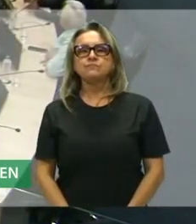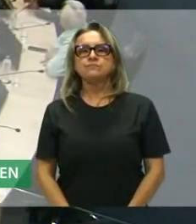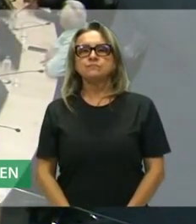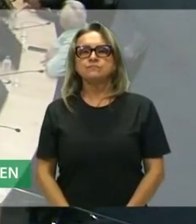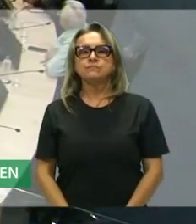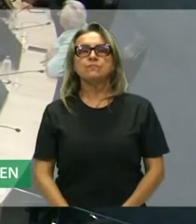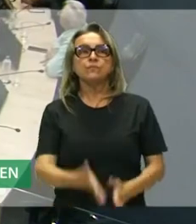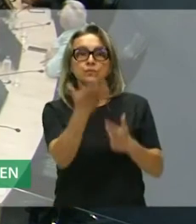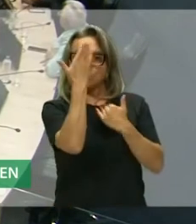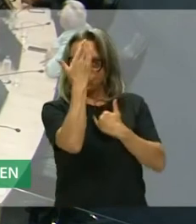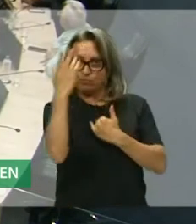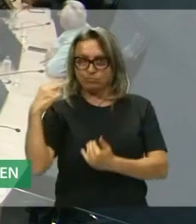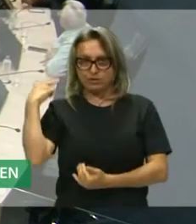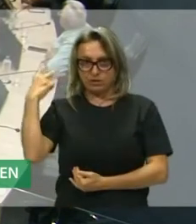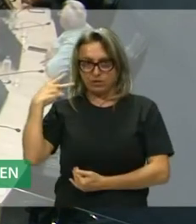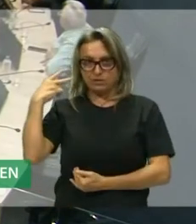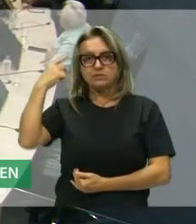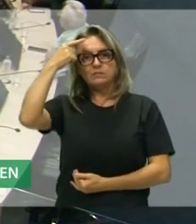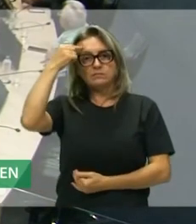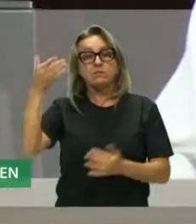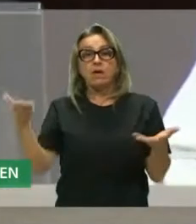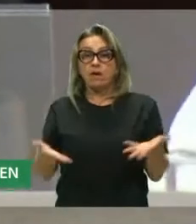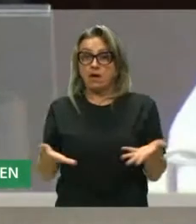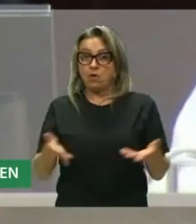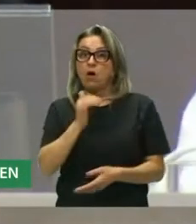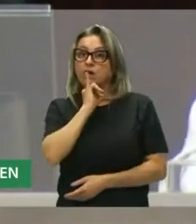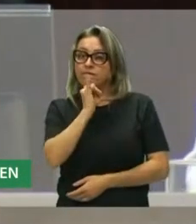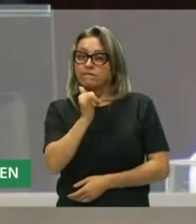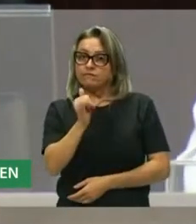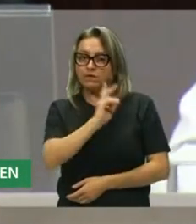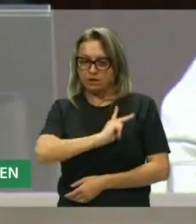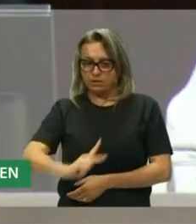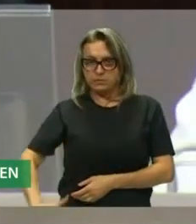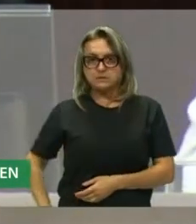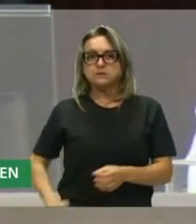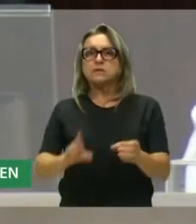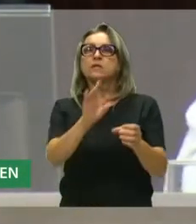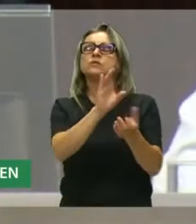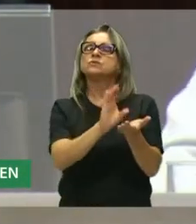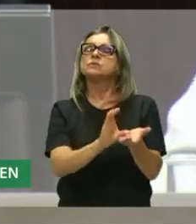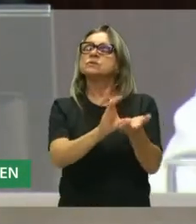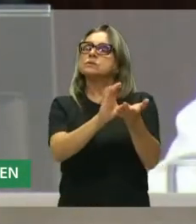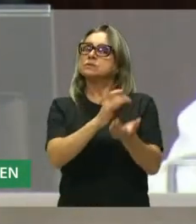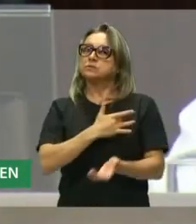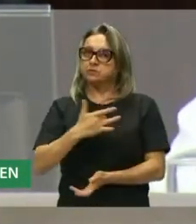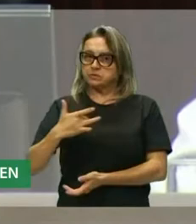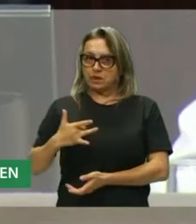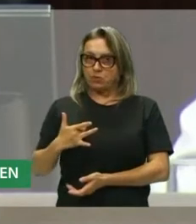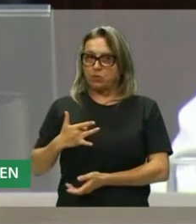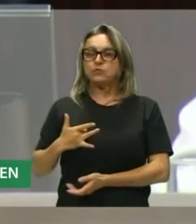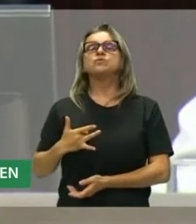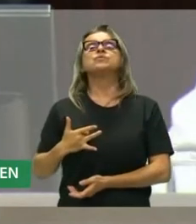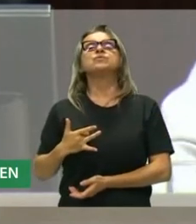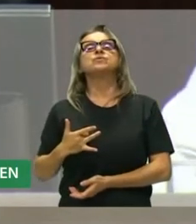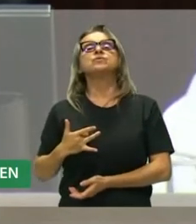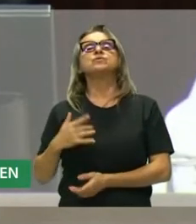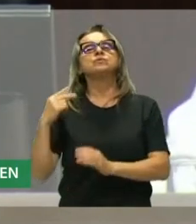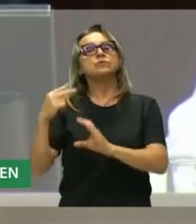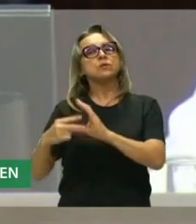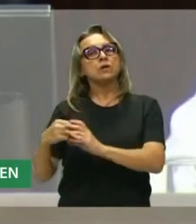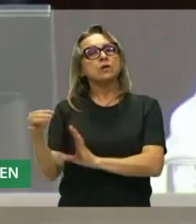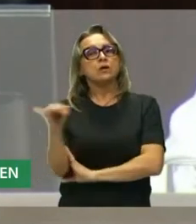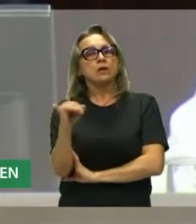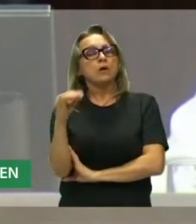Obrigada, vereador Rubens. Nós ouviremos agora o presidente da Comissão de Saúde e Assistência Social da Câmara de Vereadores de Itajaí,